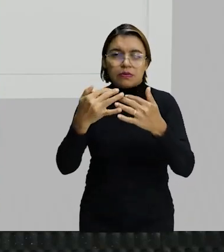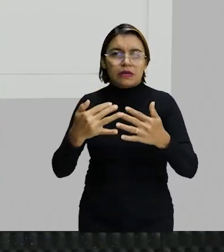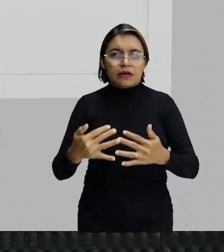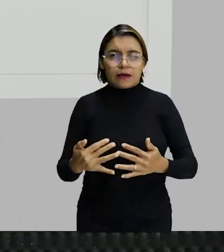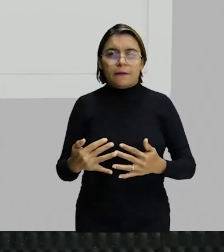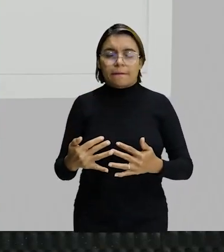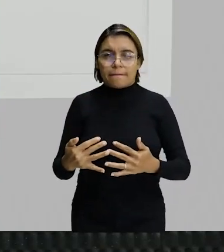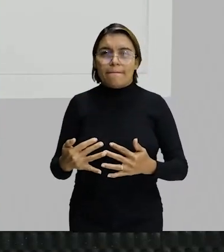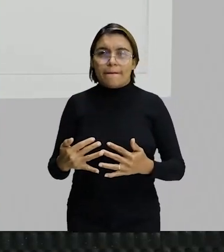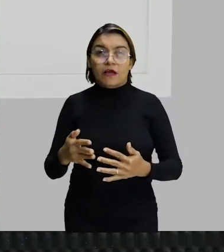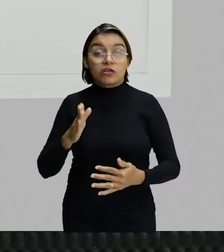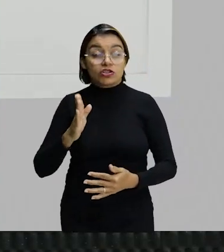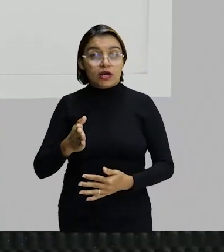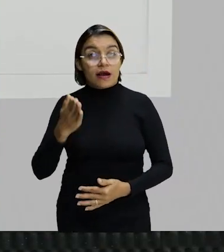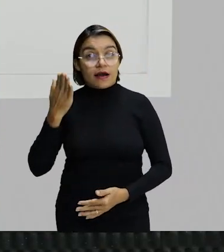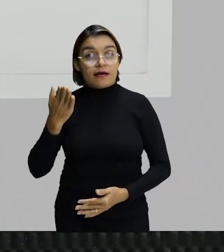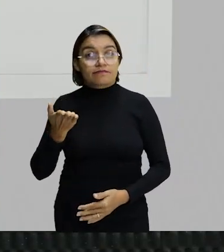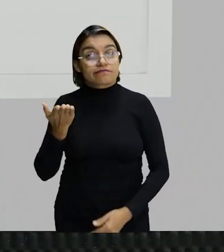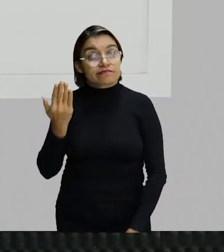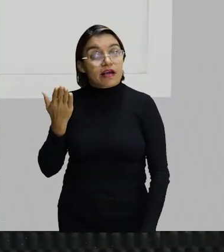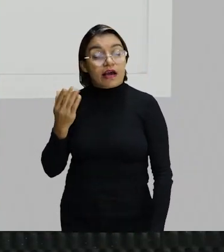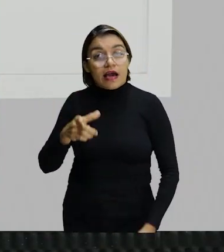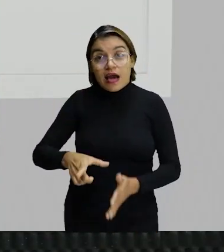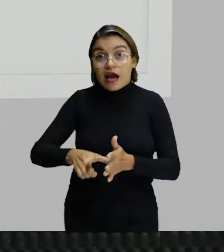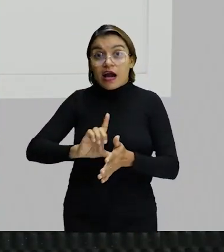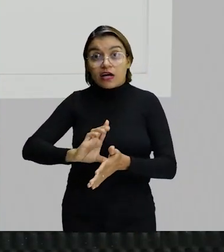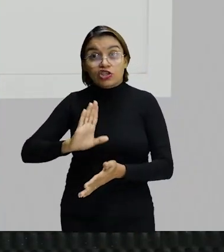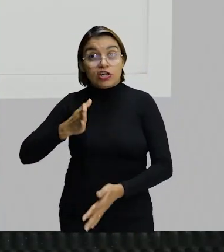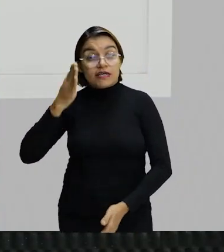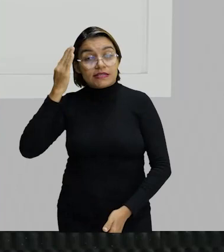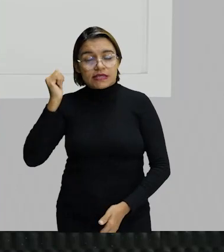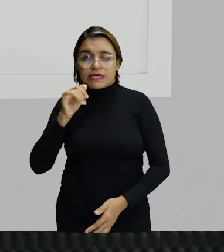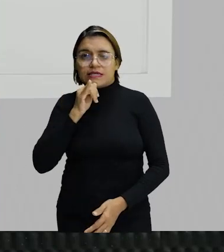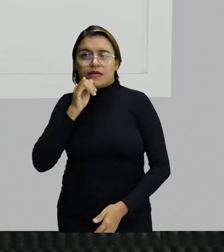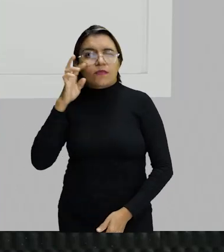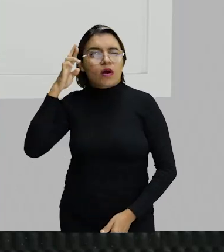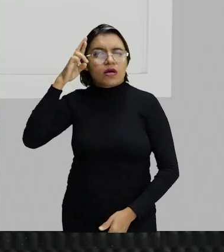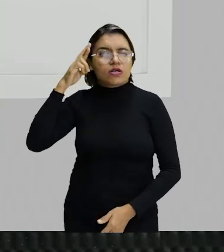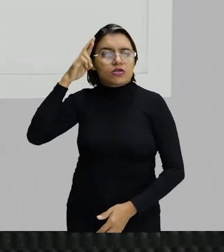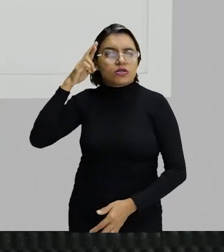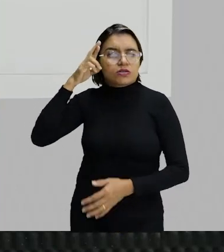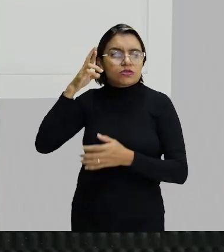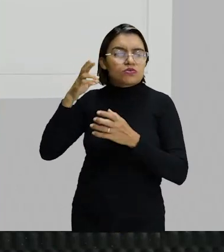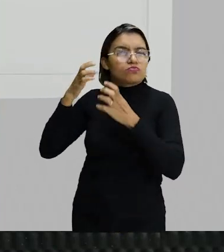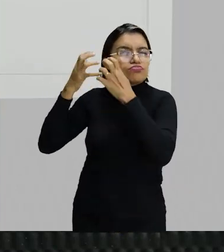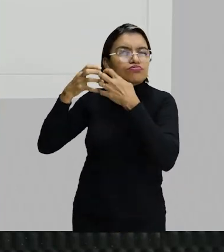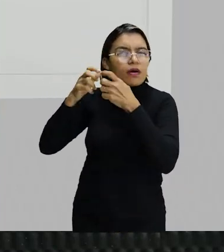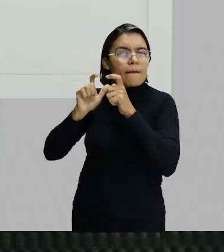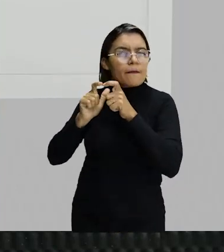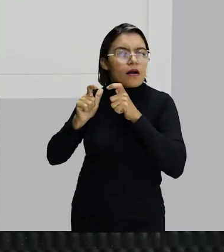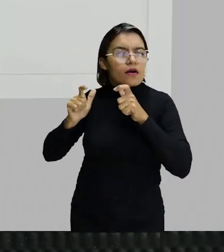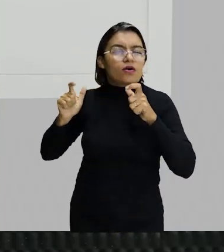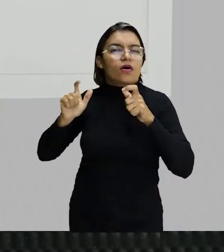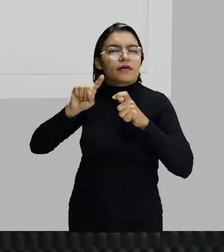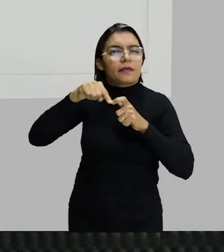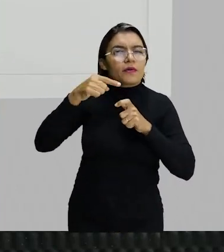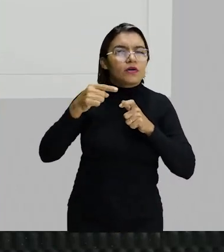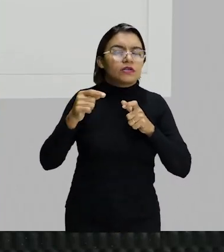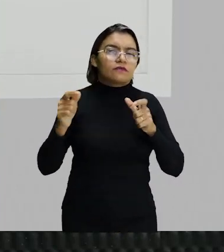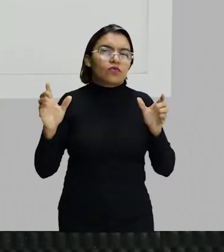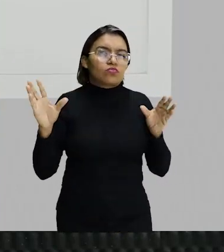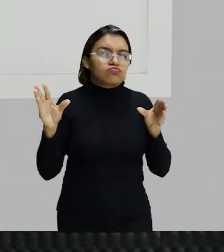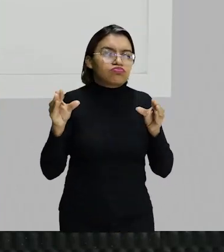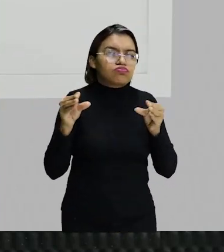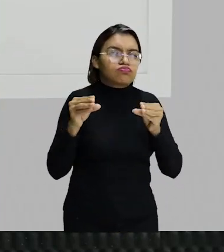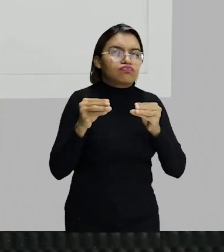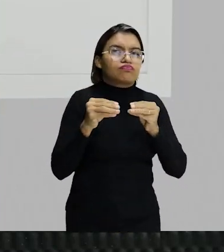já até estabeleci. Eu tenho um raciocínio macro maior, ali eu vou diminuir um pouquinho ele, minimizar com